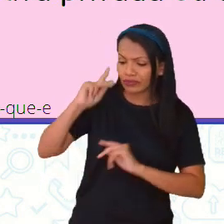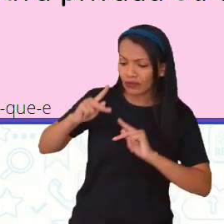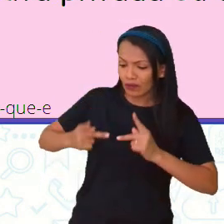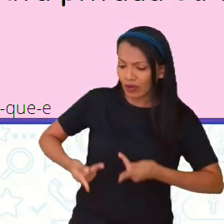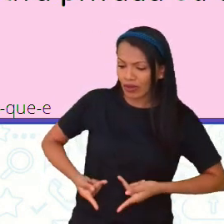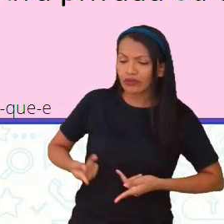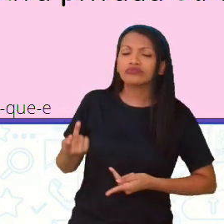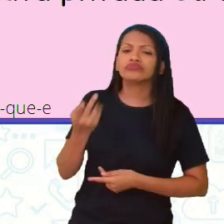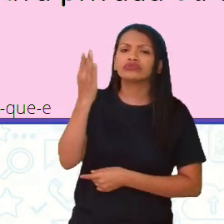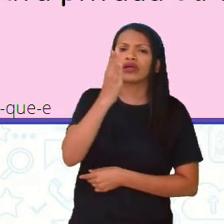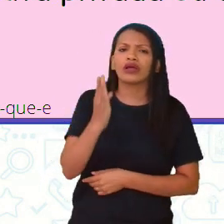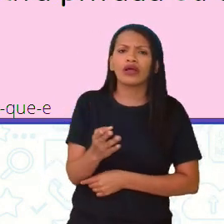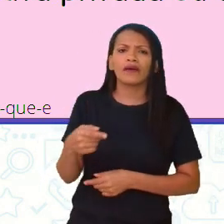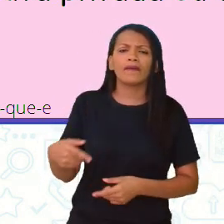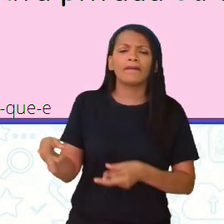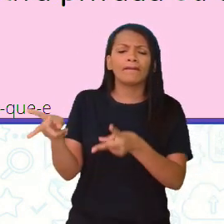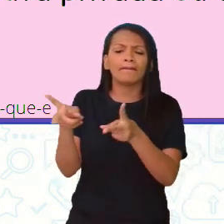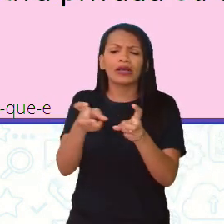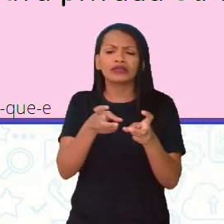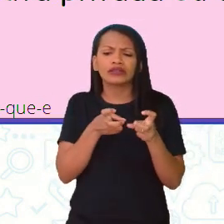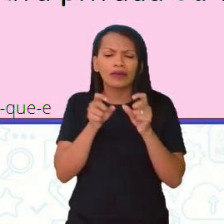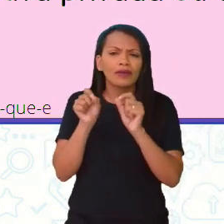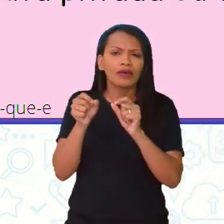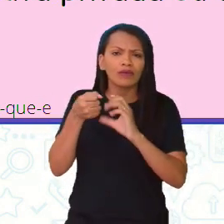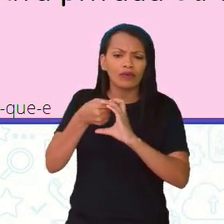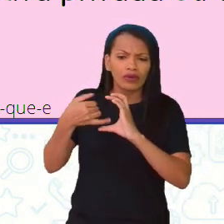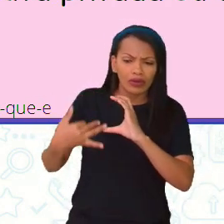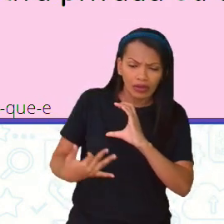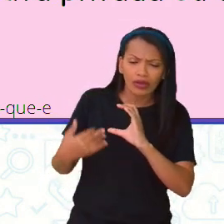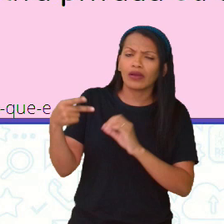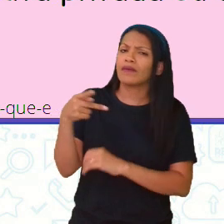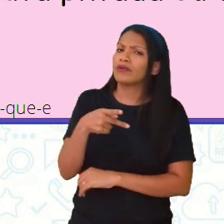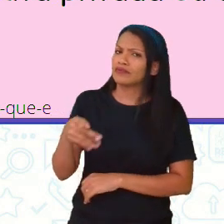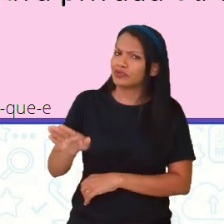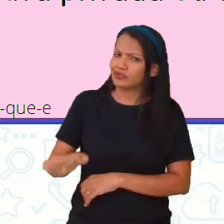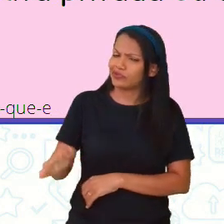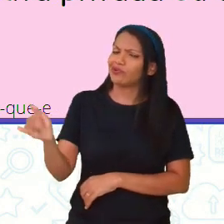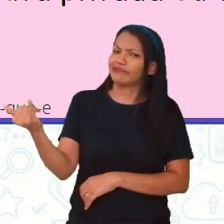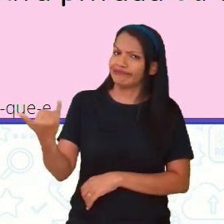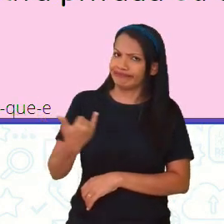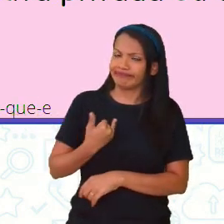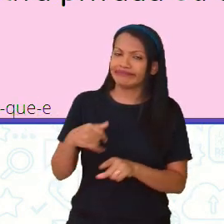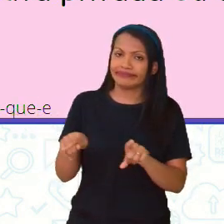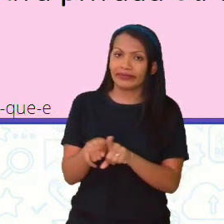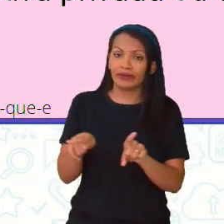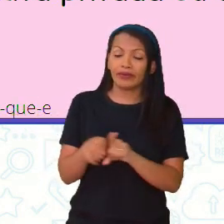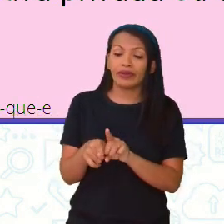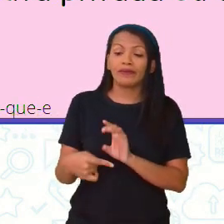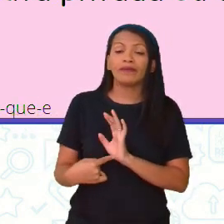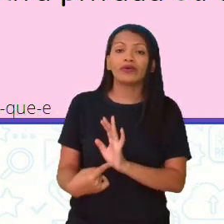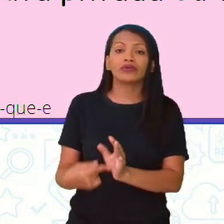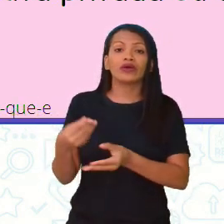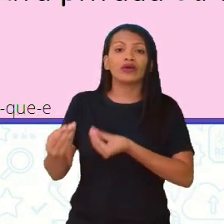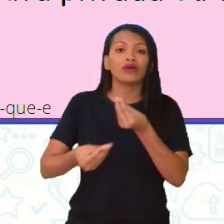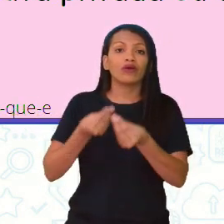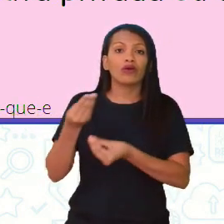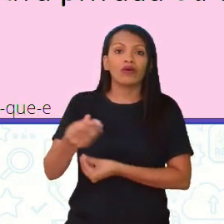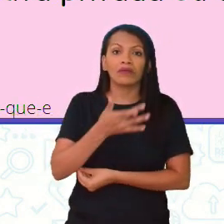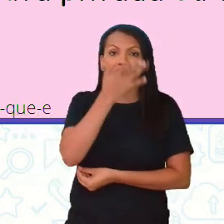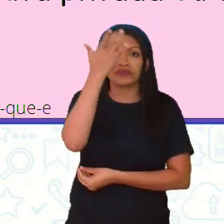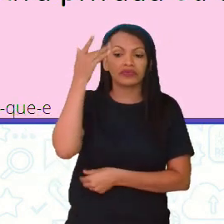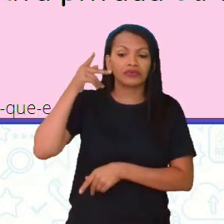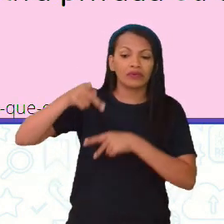nacional, identificar suas características, como muito bem o professor Gilson já tinha colocado, e revelar como vivem os